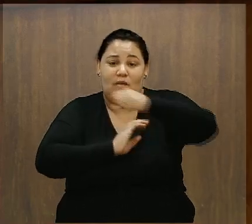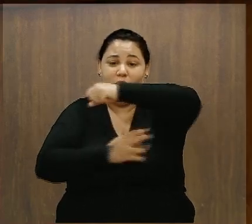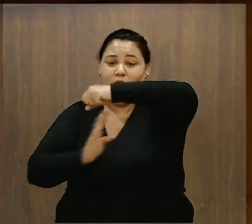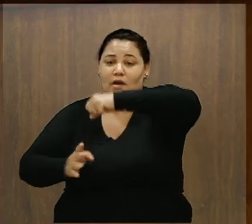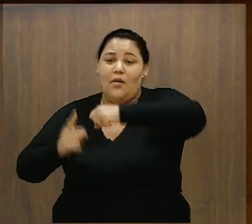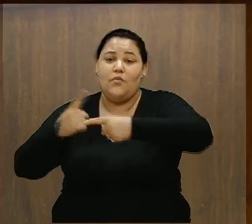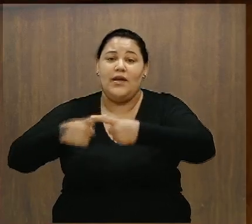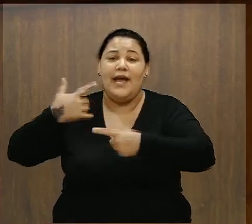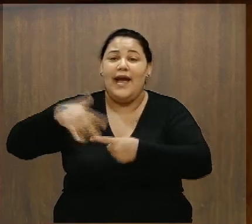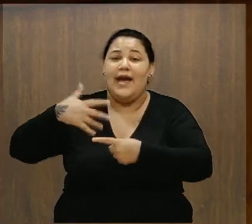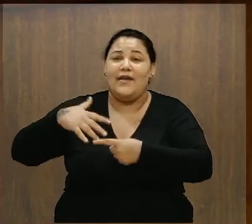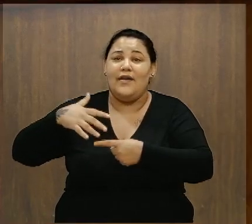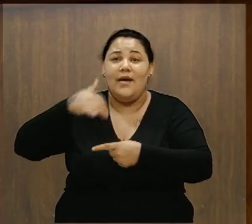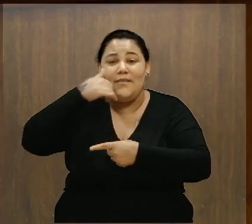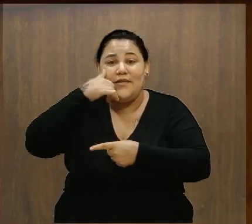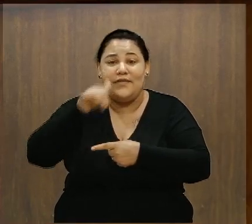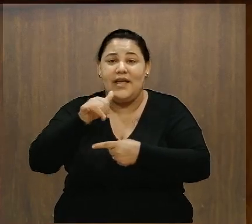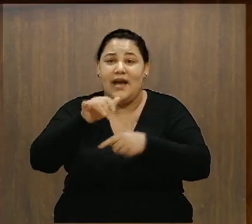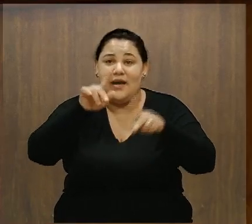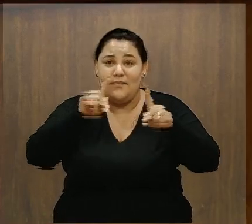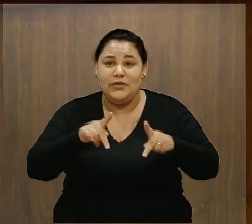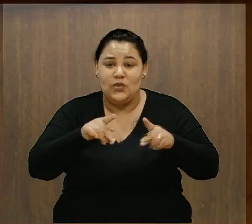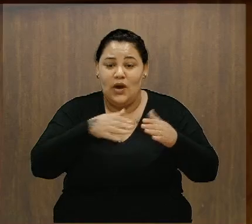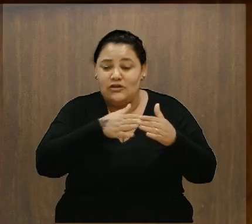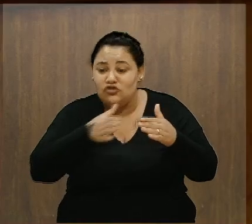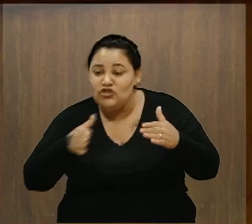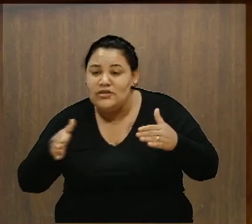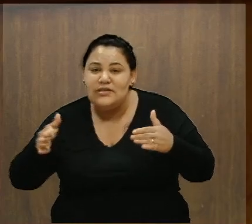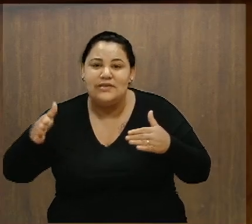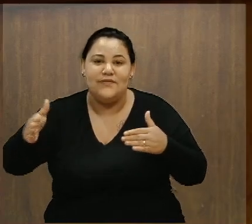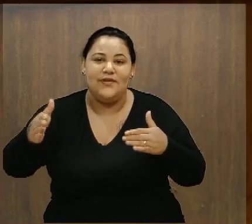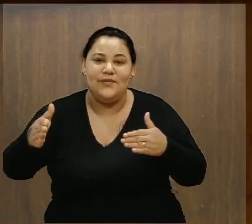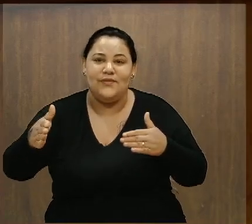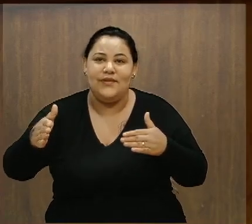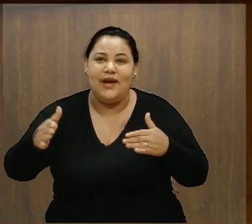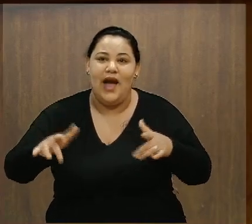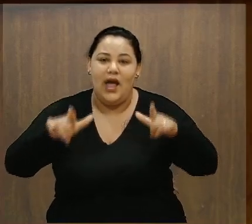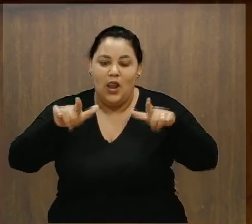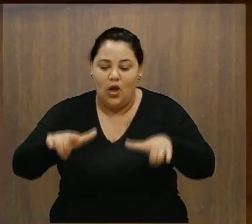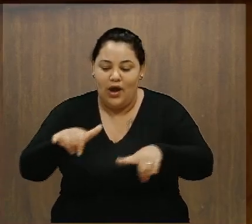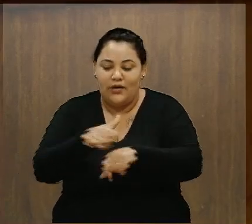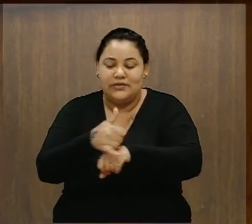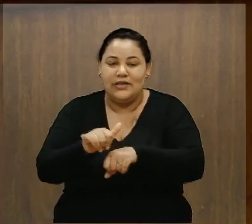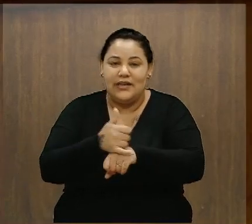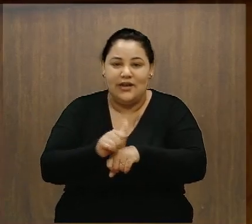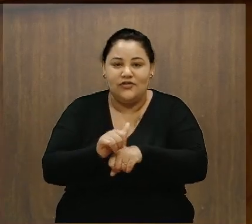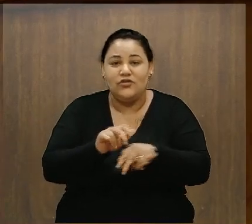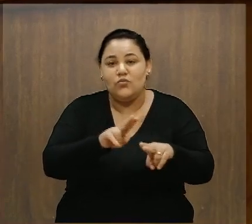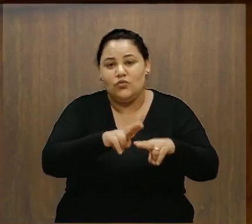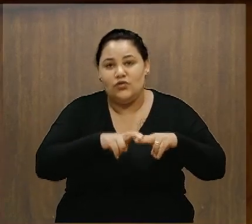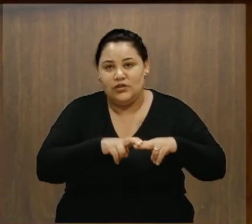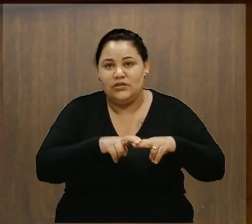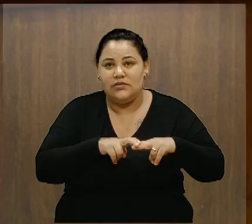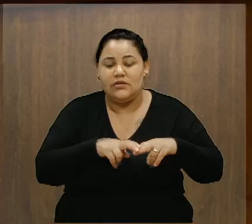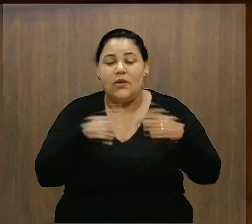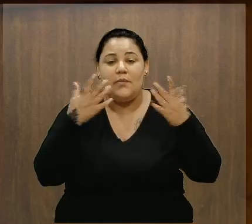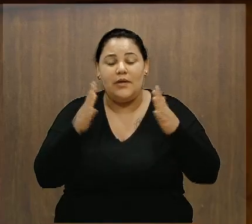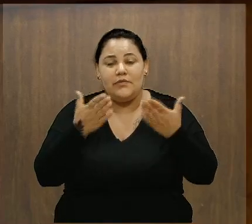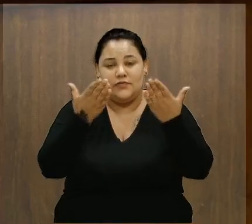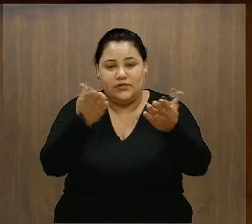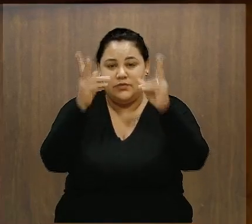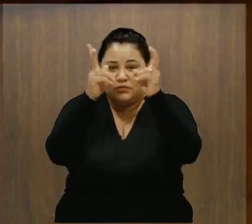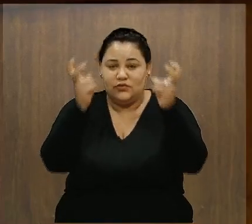é para evitar que as pessoas desviem. E ele é colocado em locais estratégicos para isso. Então a gente acabou se tornando refém. Parabenizo a senhora pelo tema